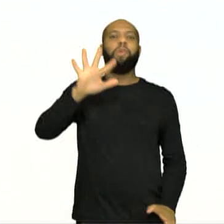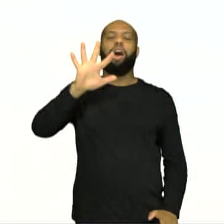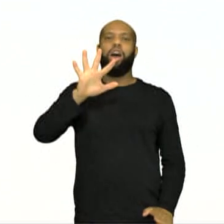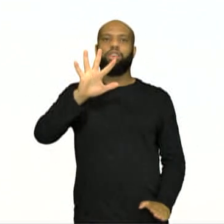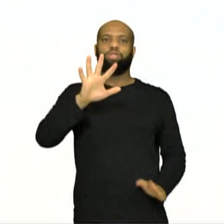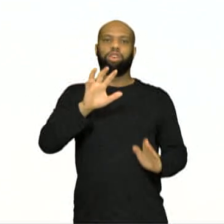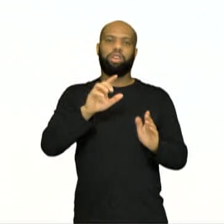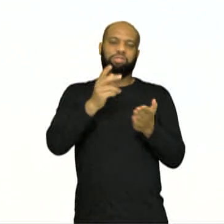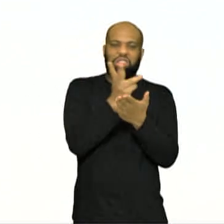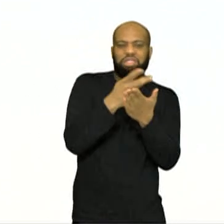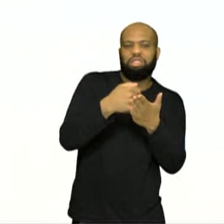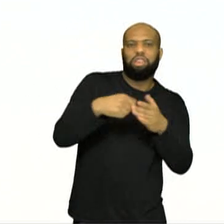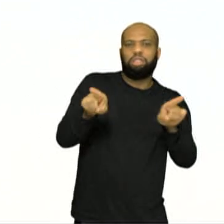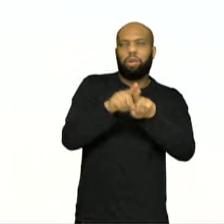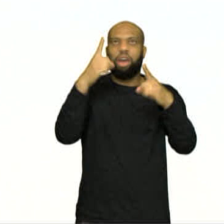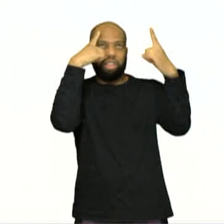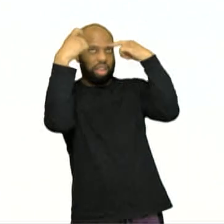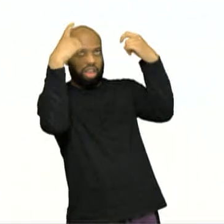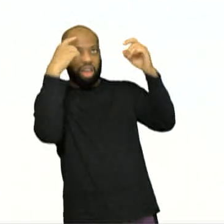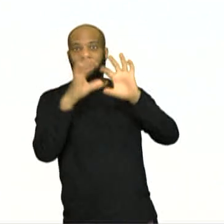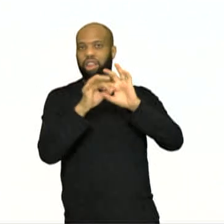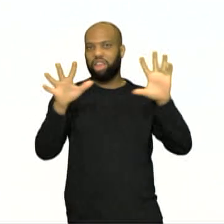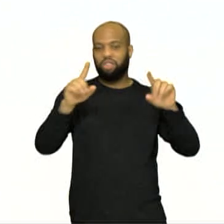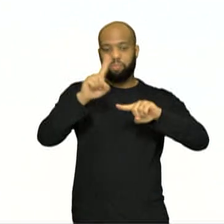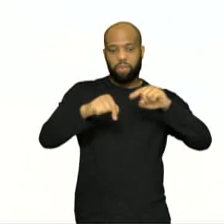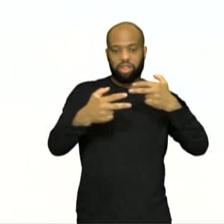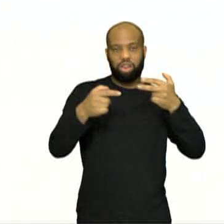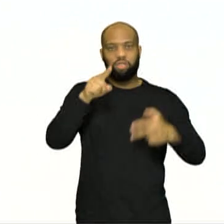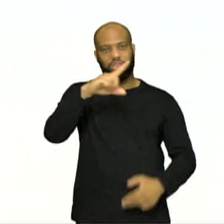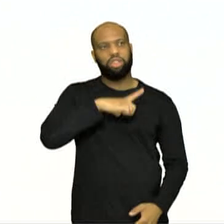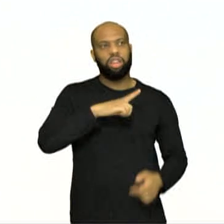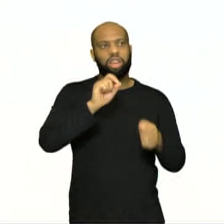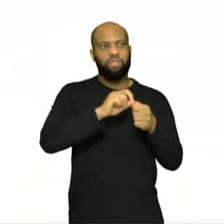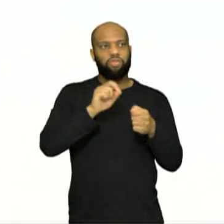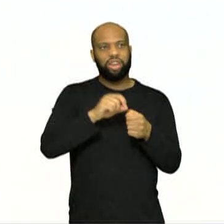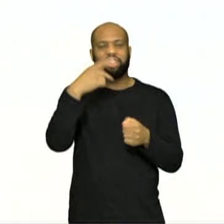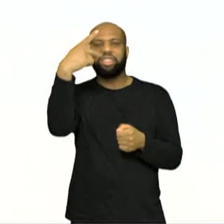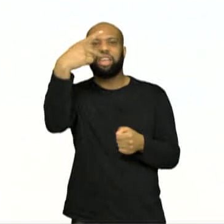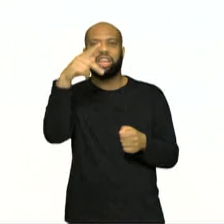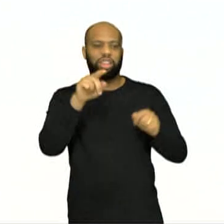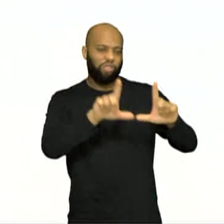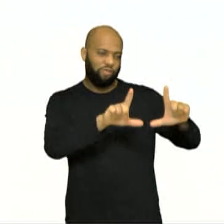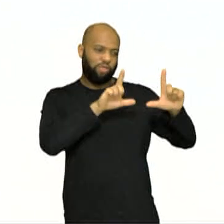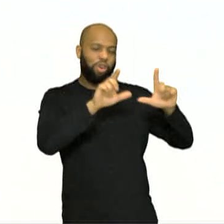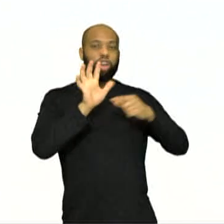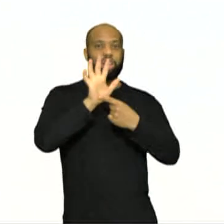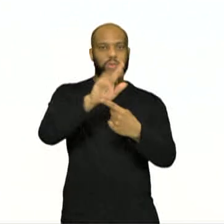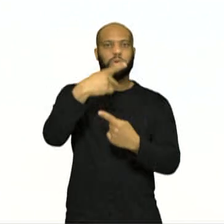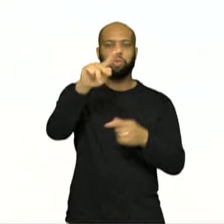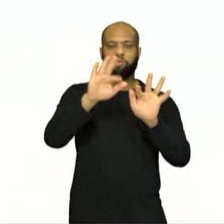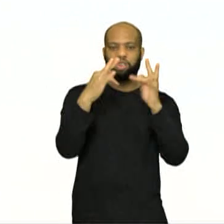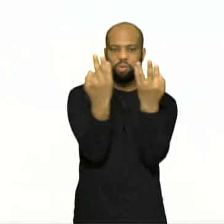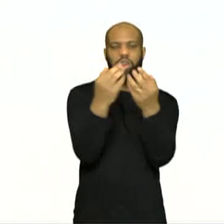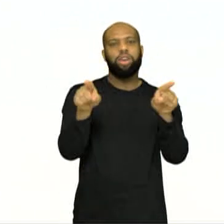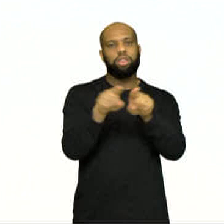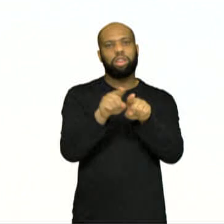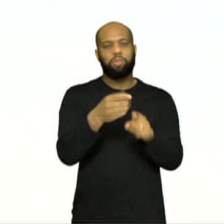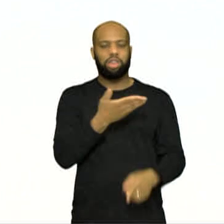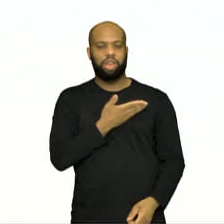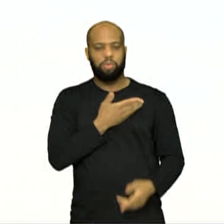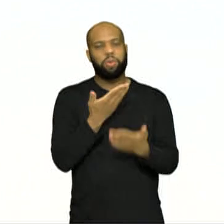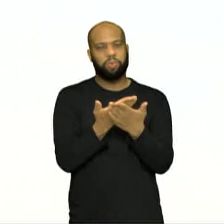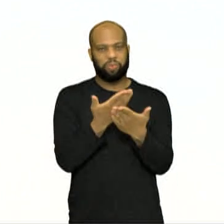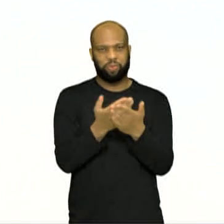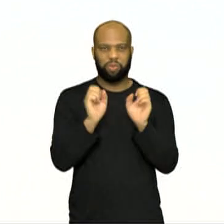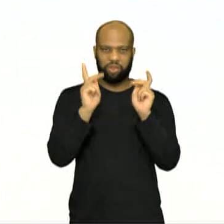representado. Use sua criatividade e os materiais disponíveis para fazer o seu folder e mostre o resultado para os seus familiares e colegas durante a